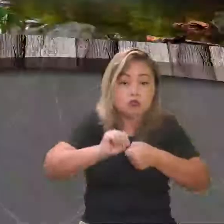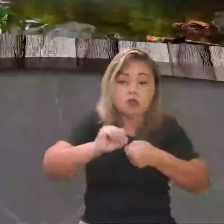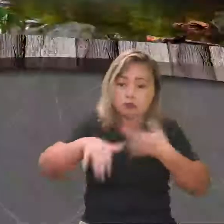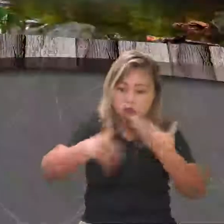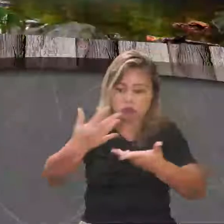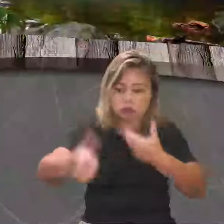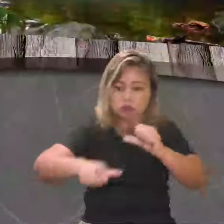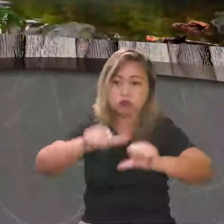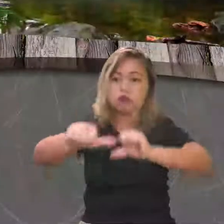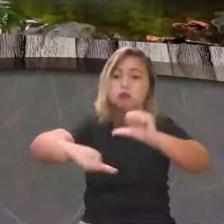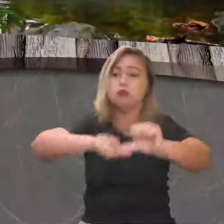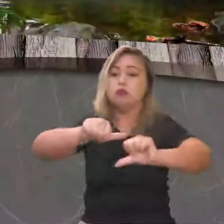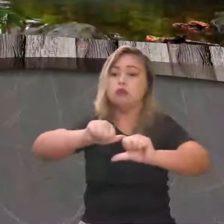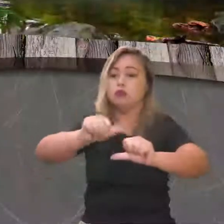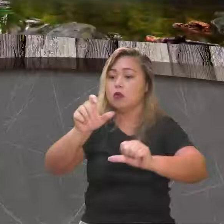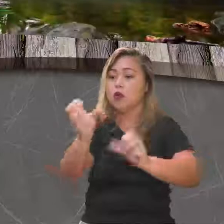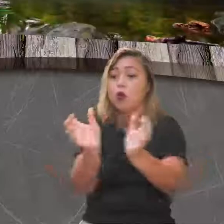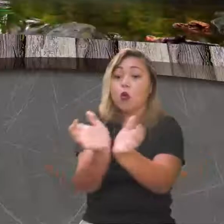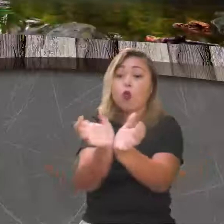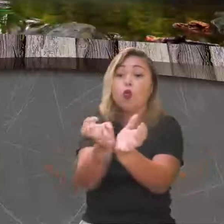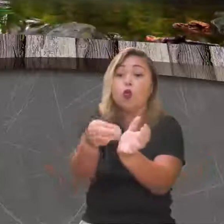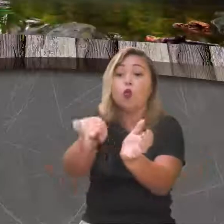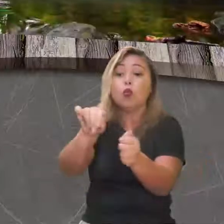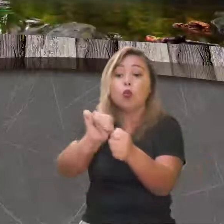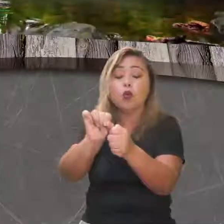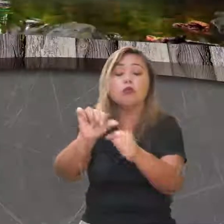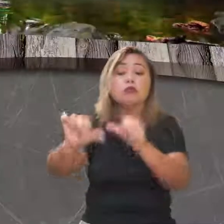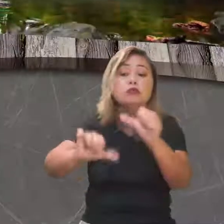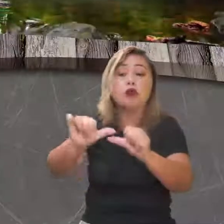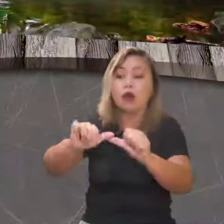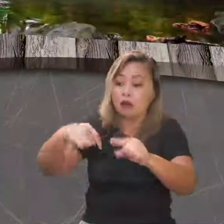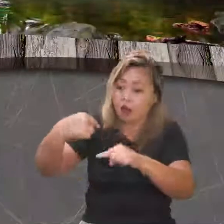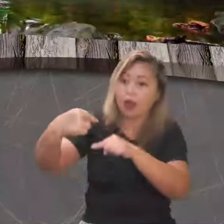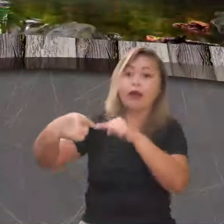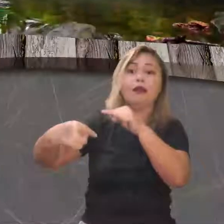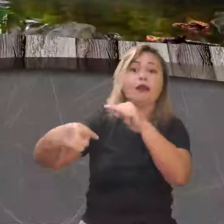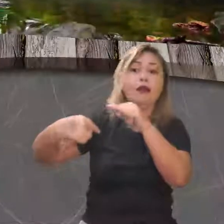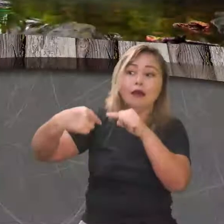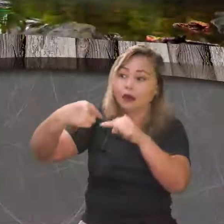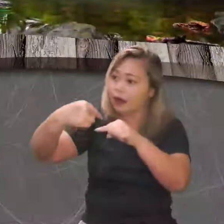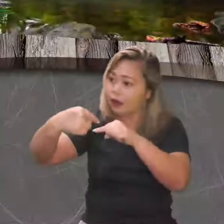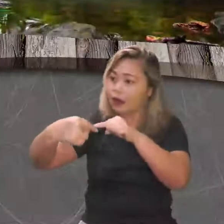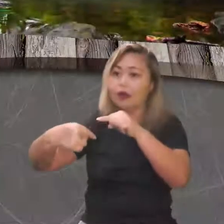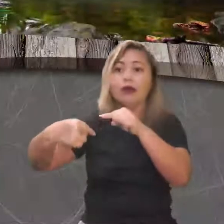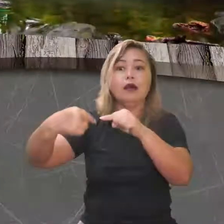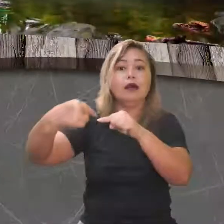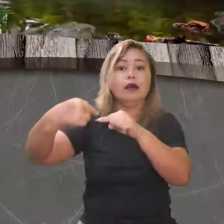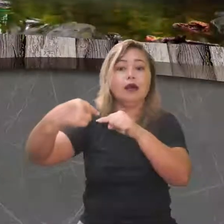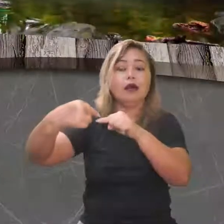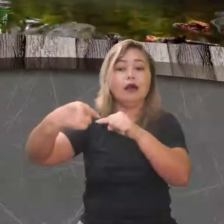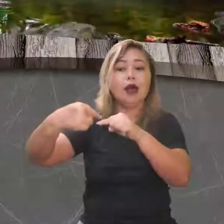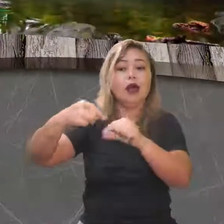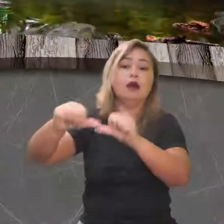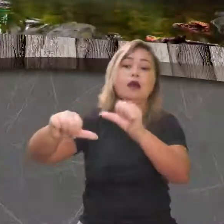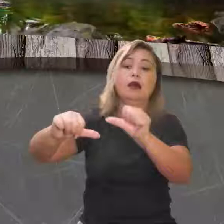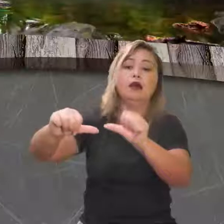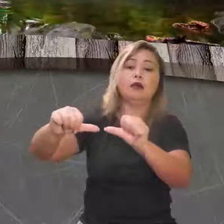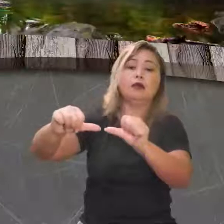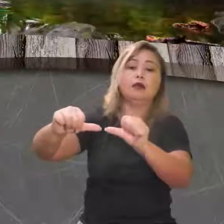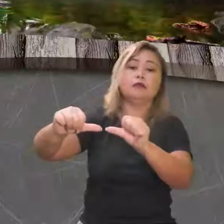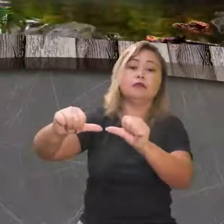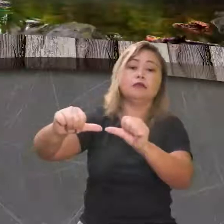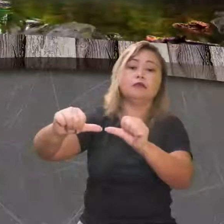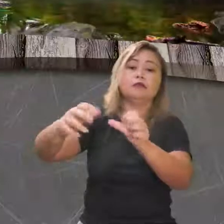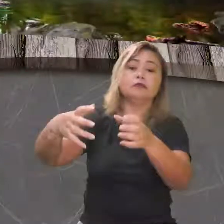processos mutacionais. E a partir desses eventos que, sim, começariam a mudar,